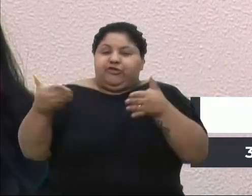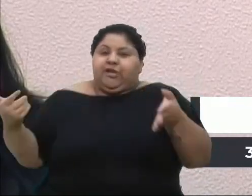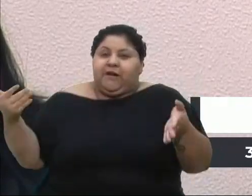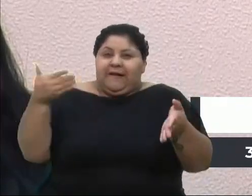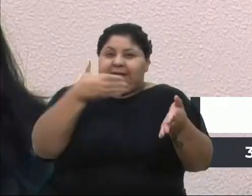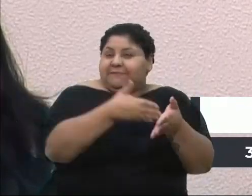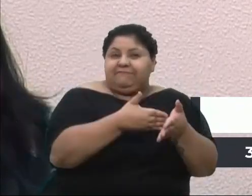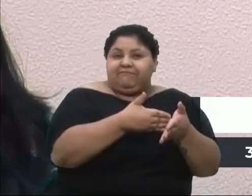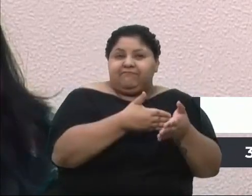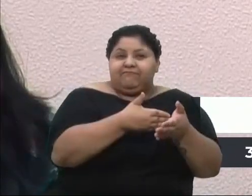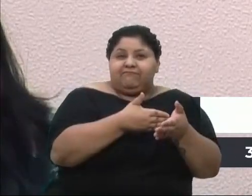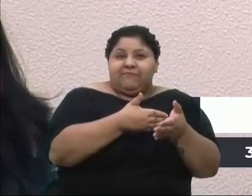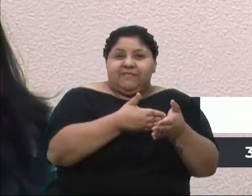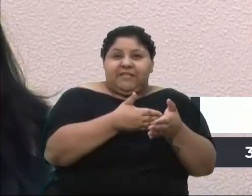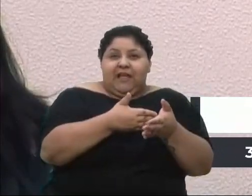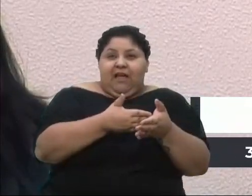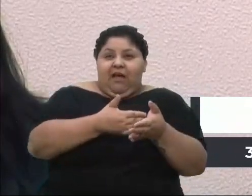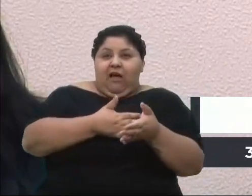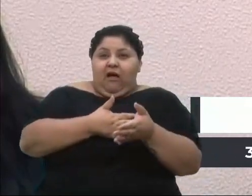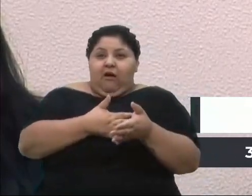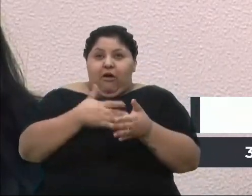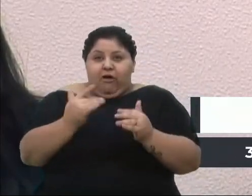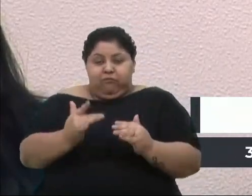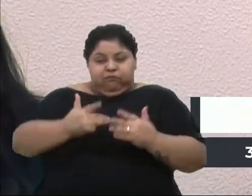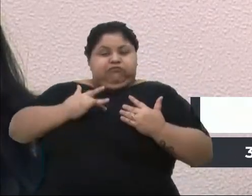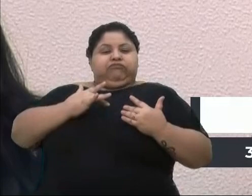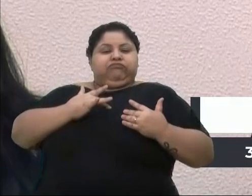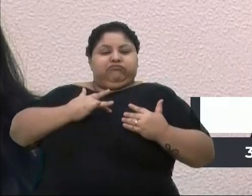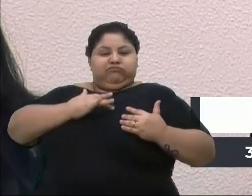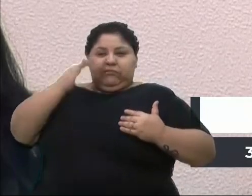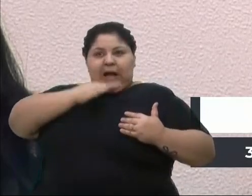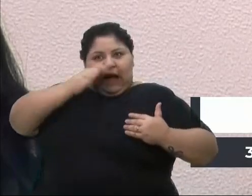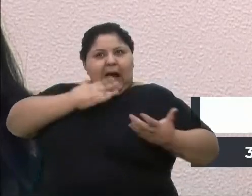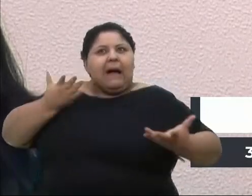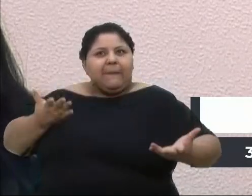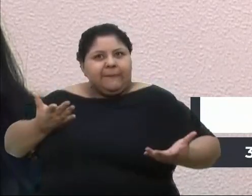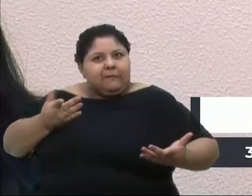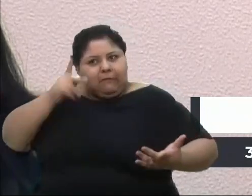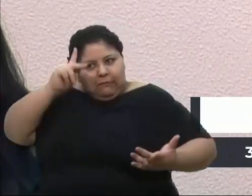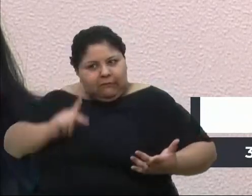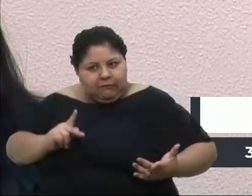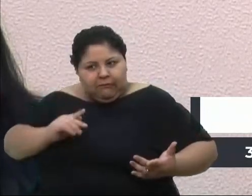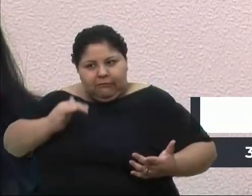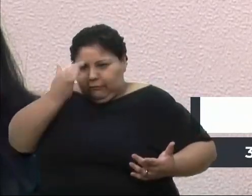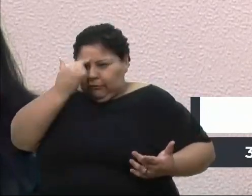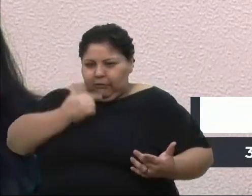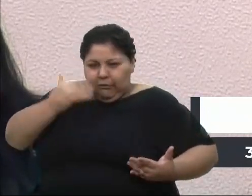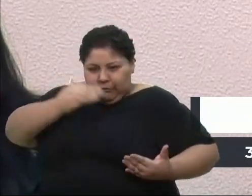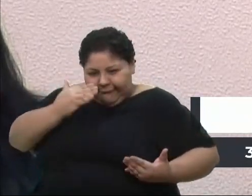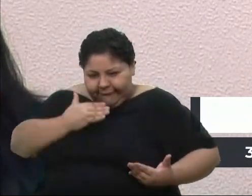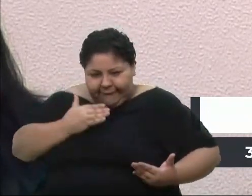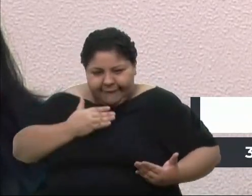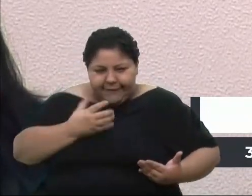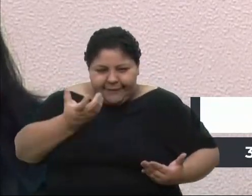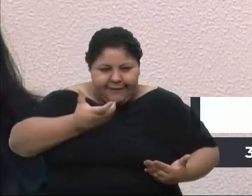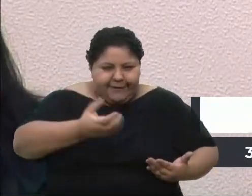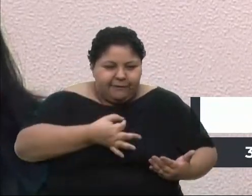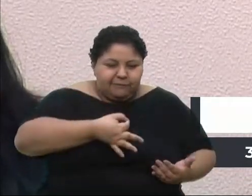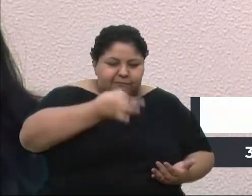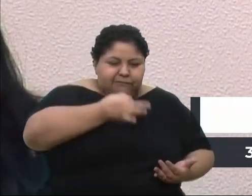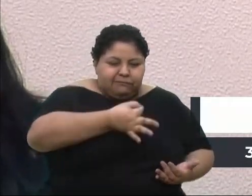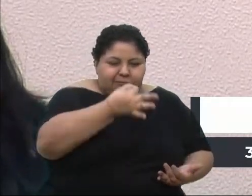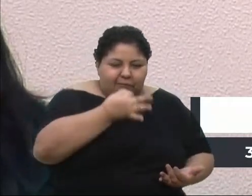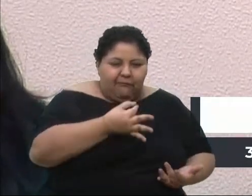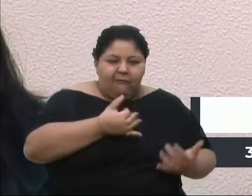como se diz, chegava chegando, porque ele era assim, ele era agitado. Queria tomar sempre um cafezinho, brincava com as